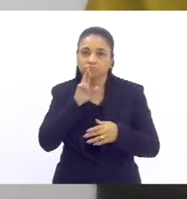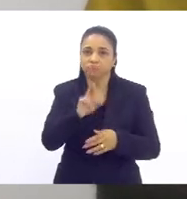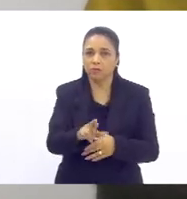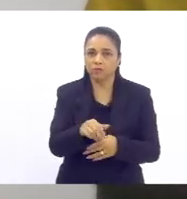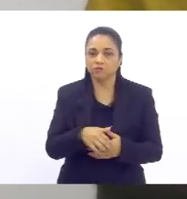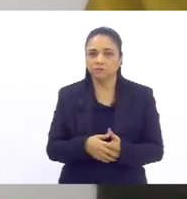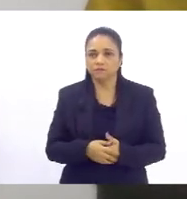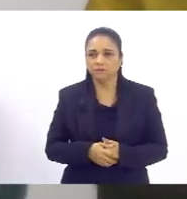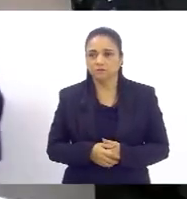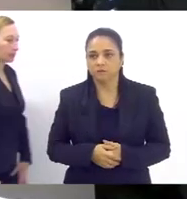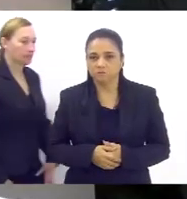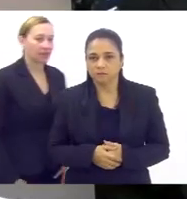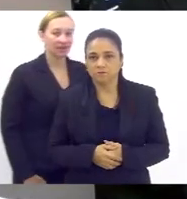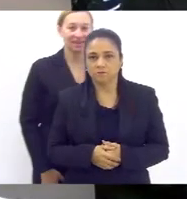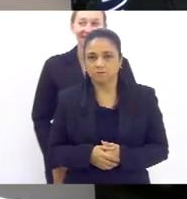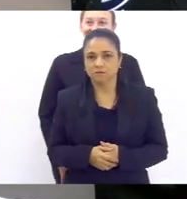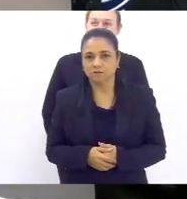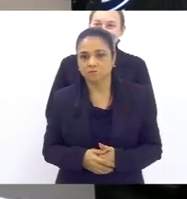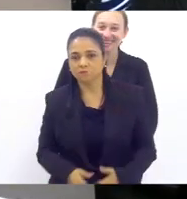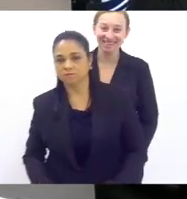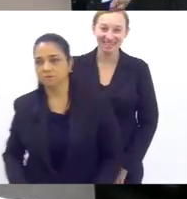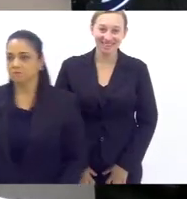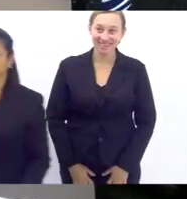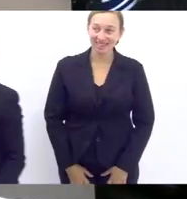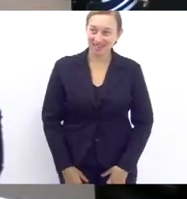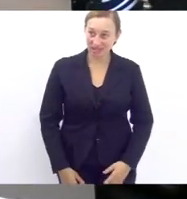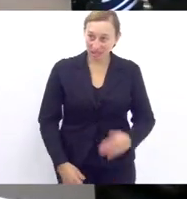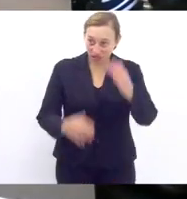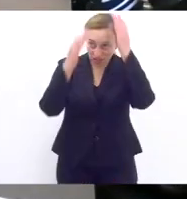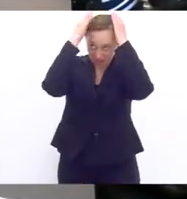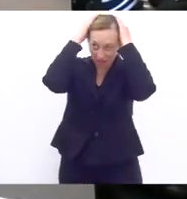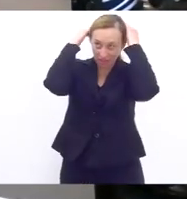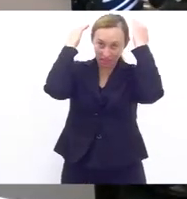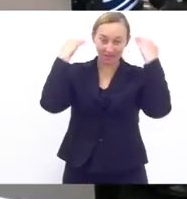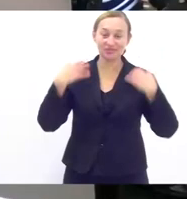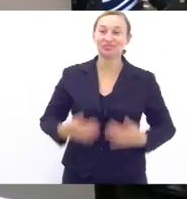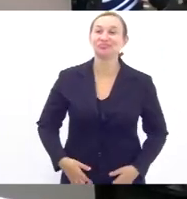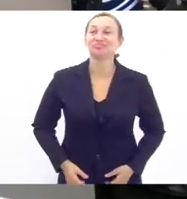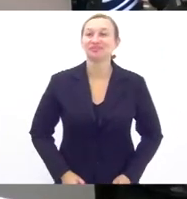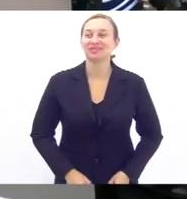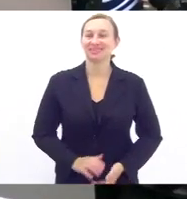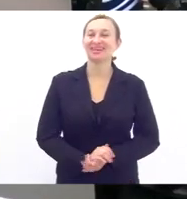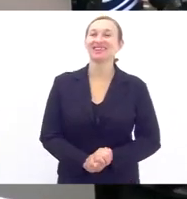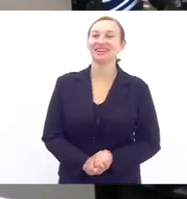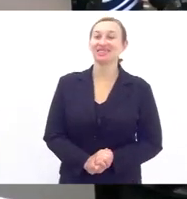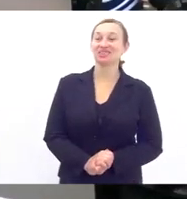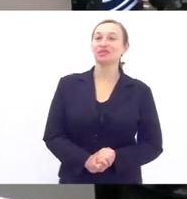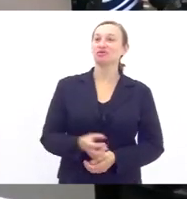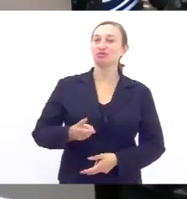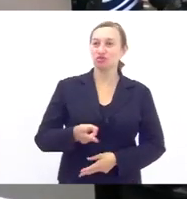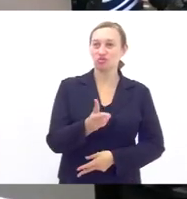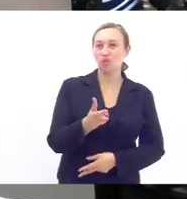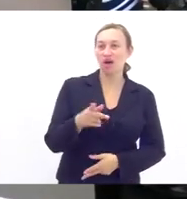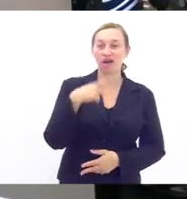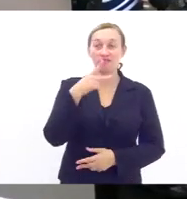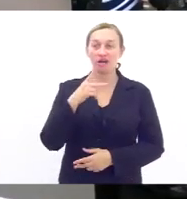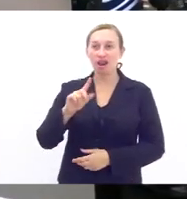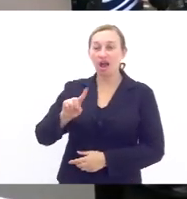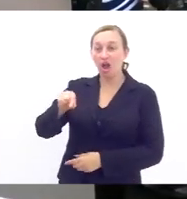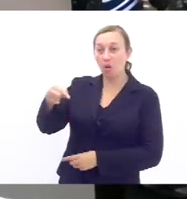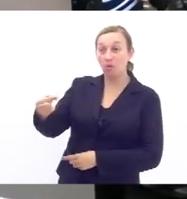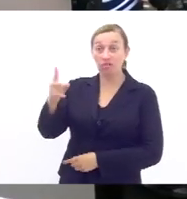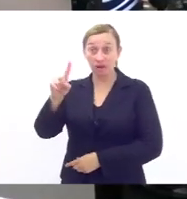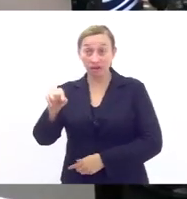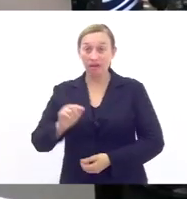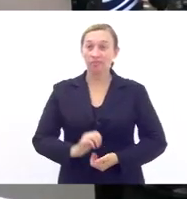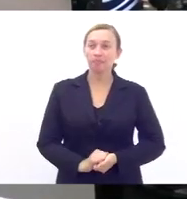teriam que derrubar uma lei vamos continuar aqui as nossas as nossas falas a próxima é